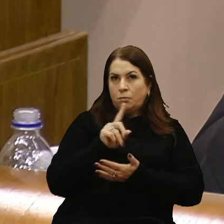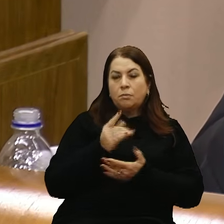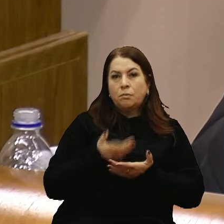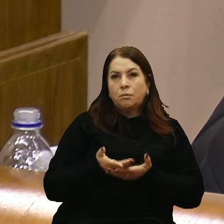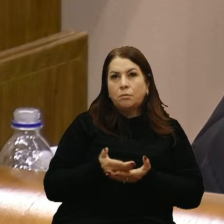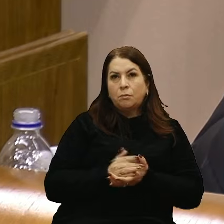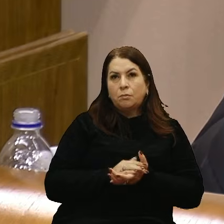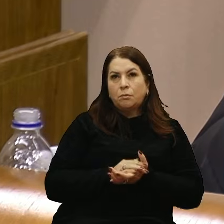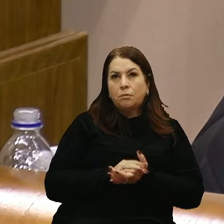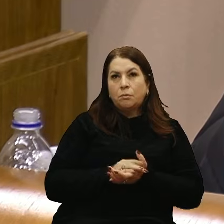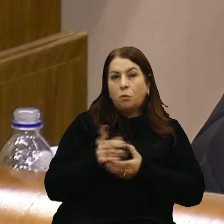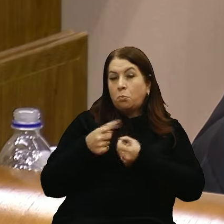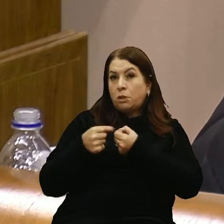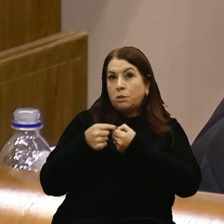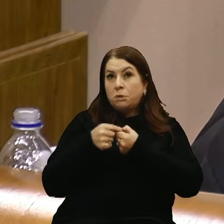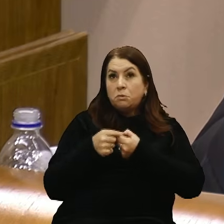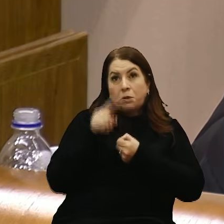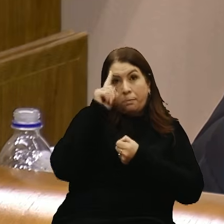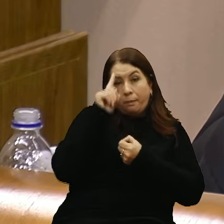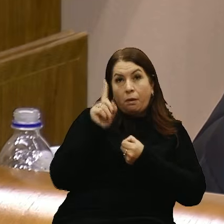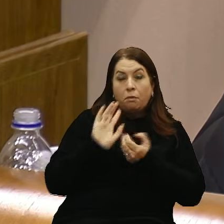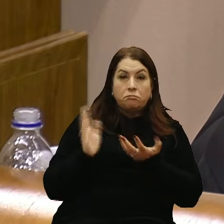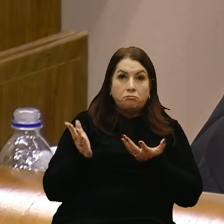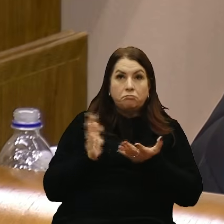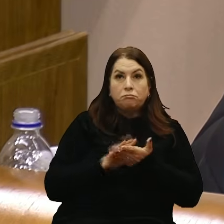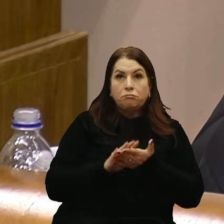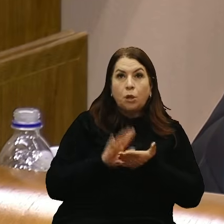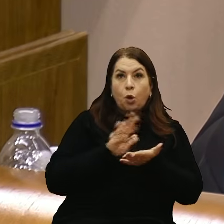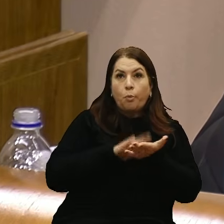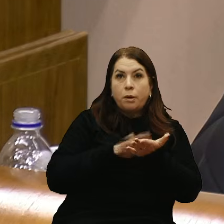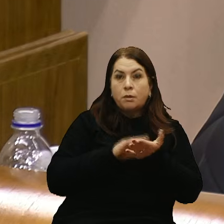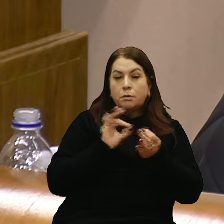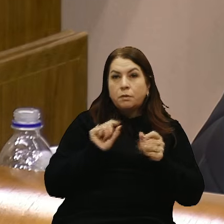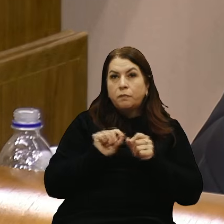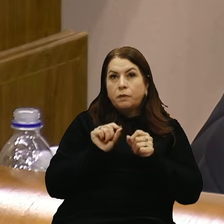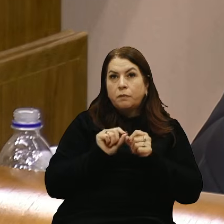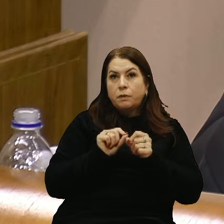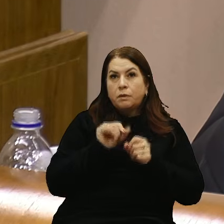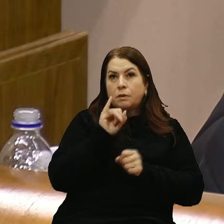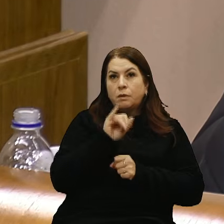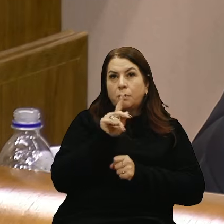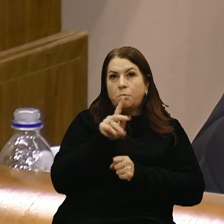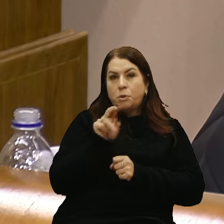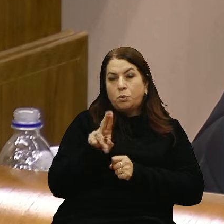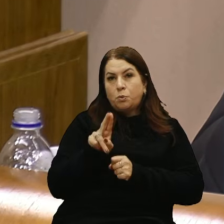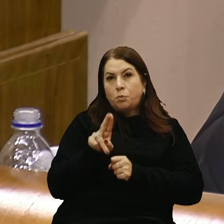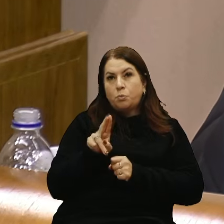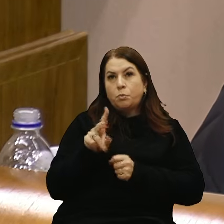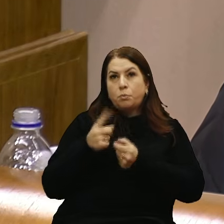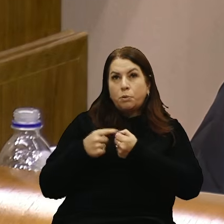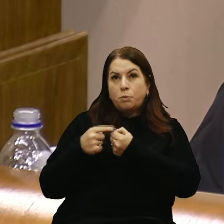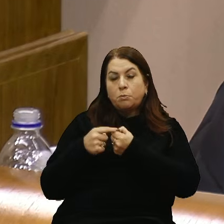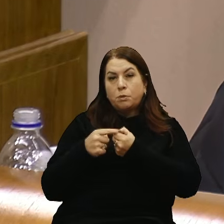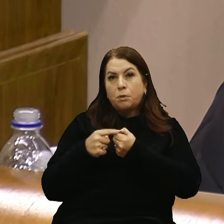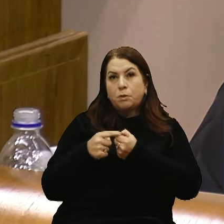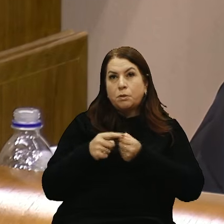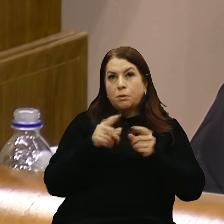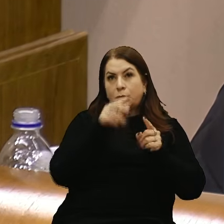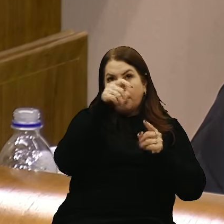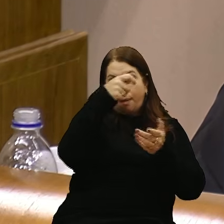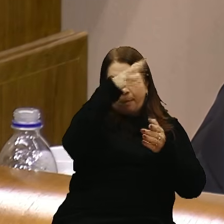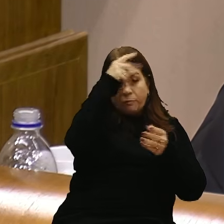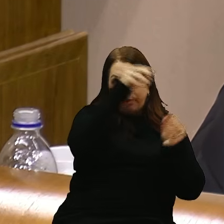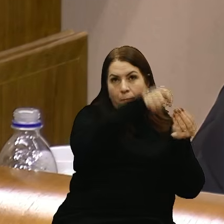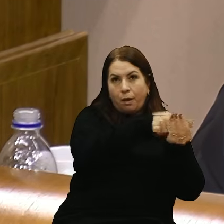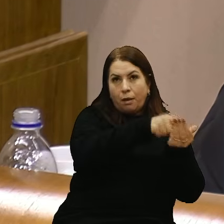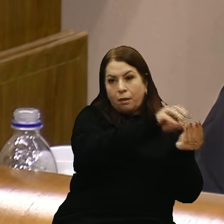é o município que determina, né? A cobrança é feita via IPTU, para o município nos paga